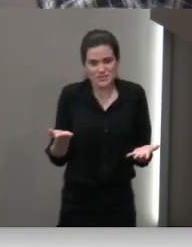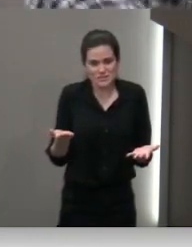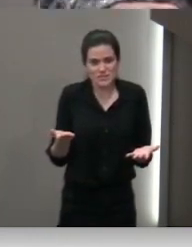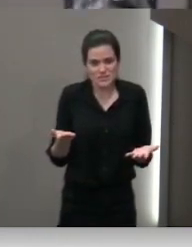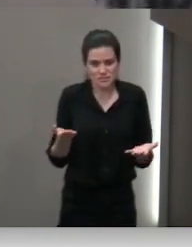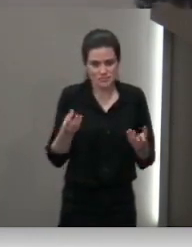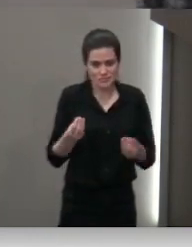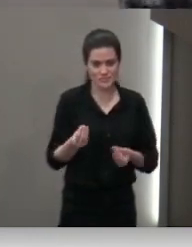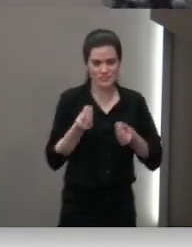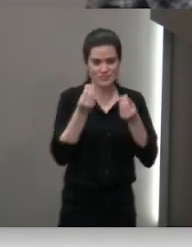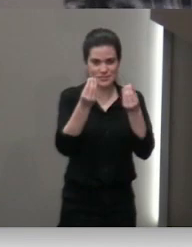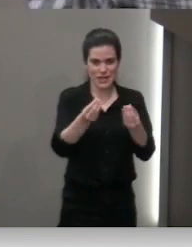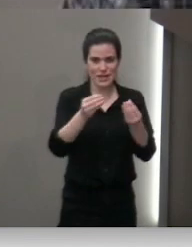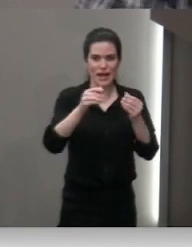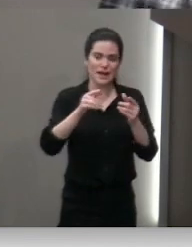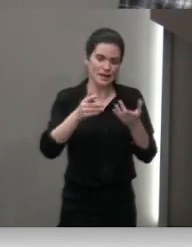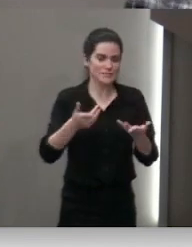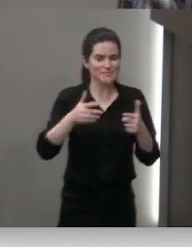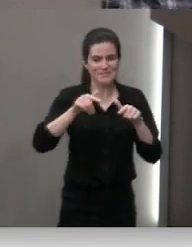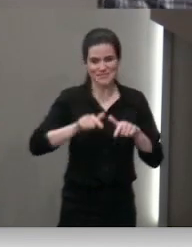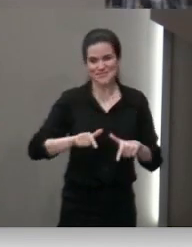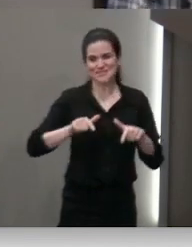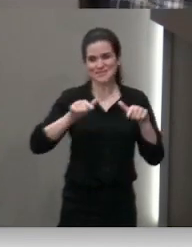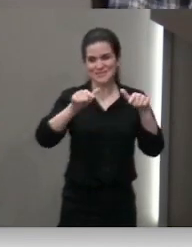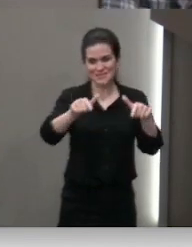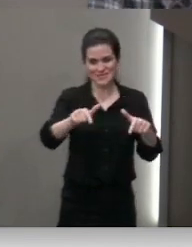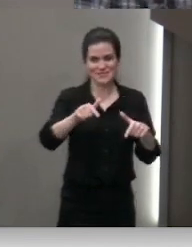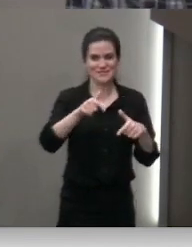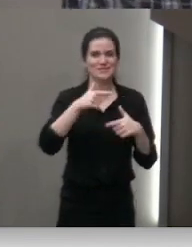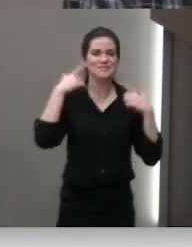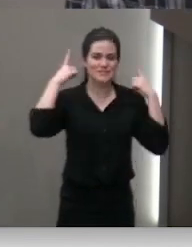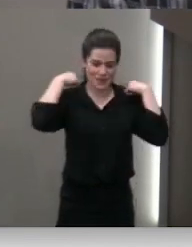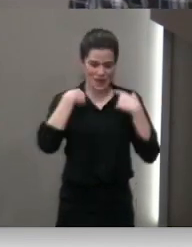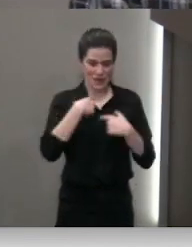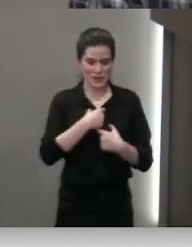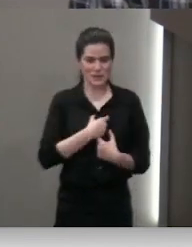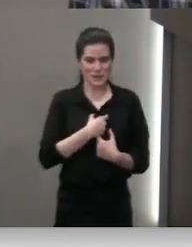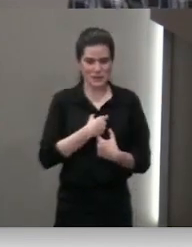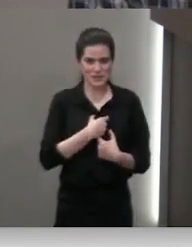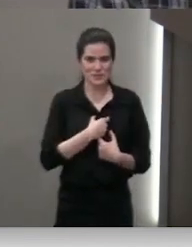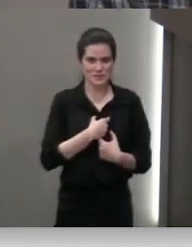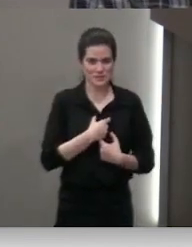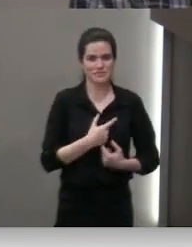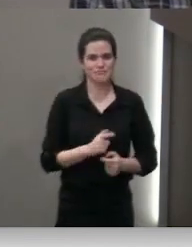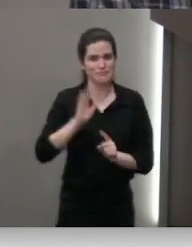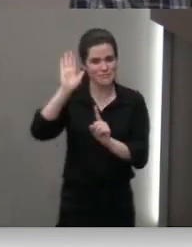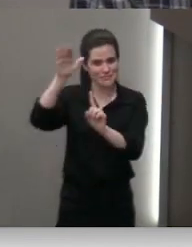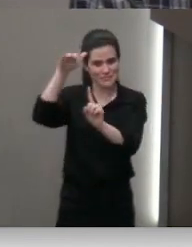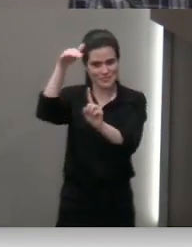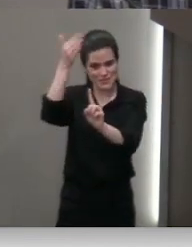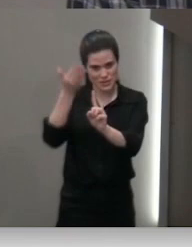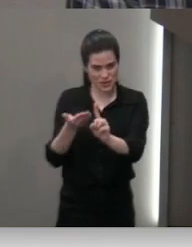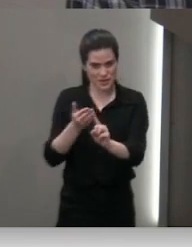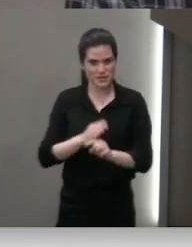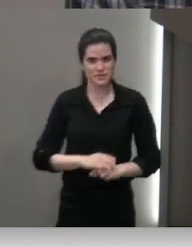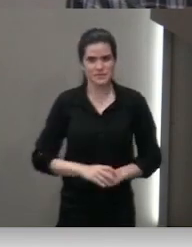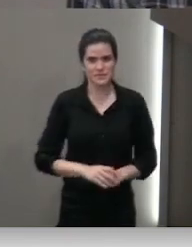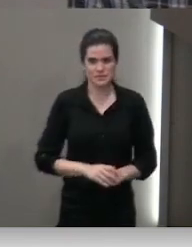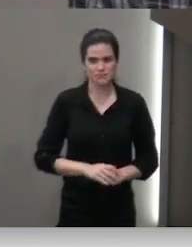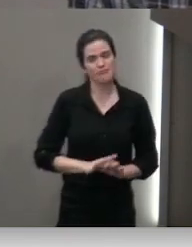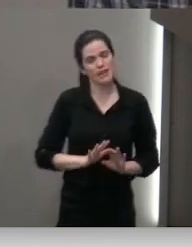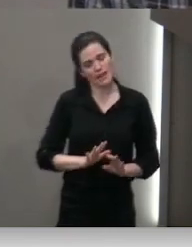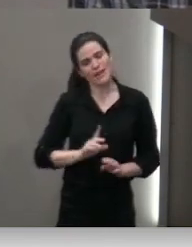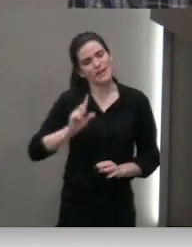será entregue, então, a medalha alusiva a essa homenagem e depois será descerrada, então, a